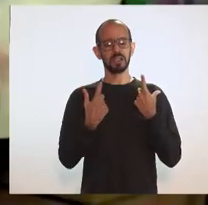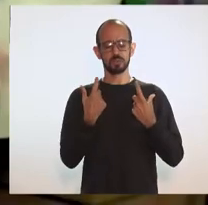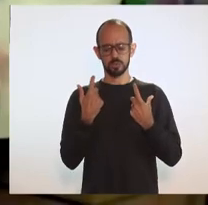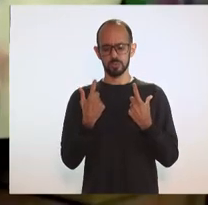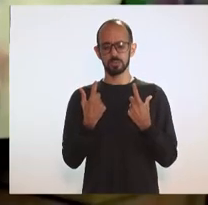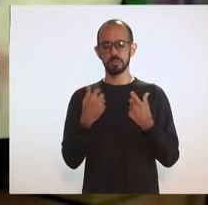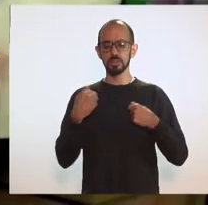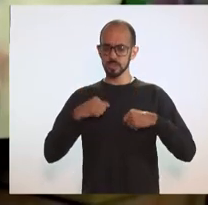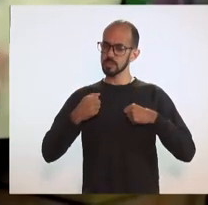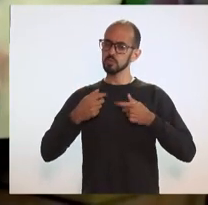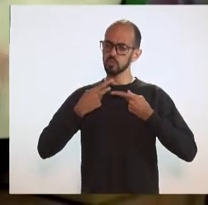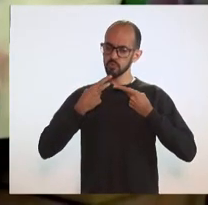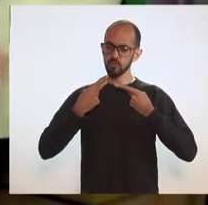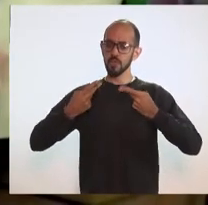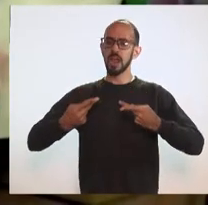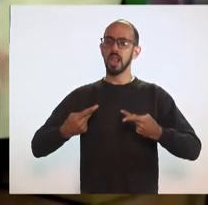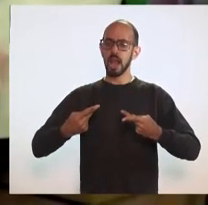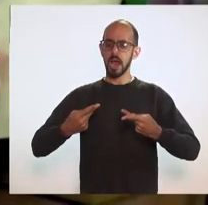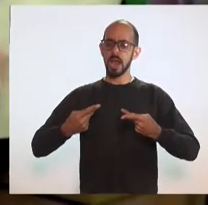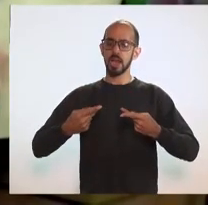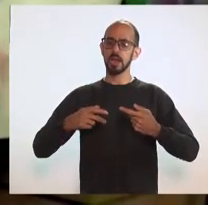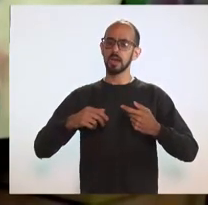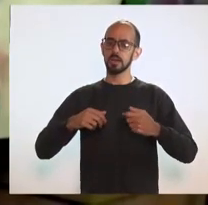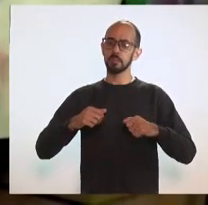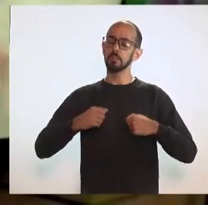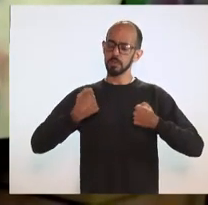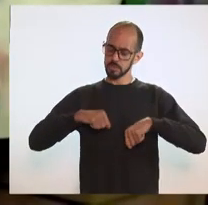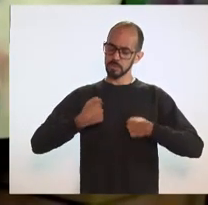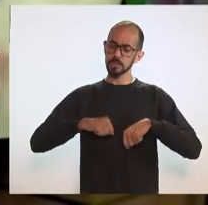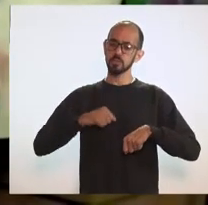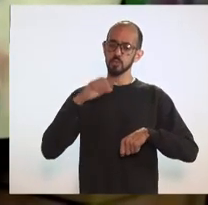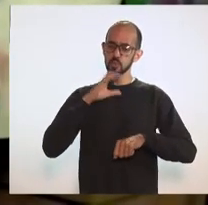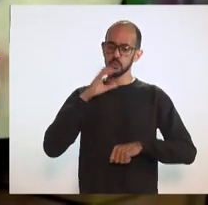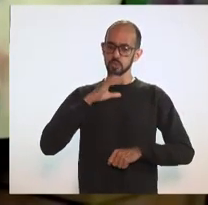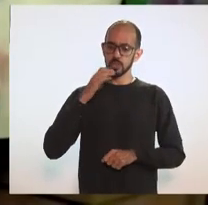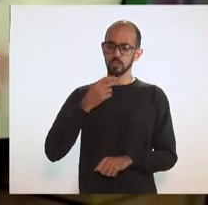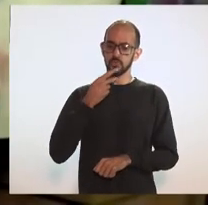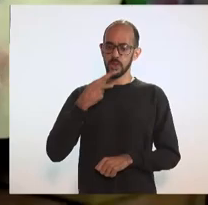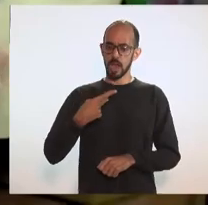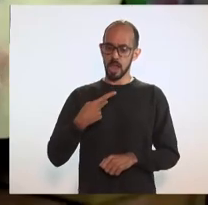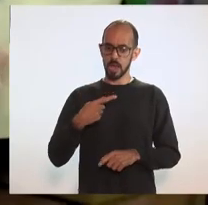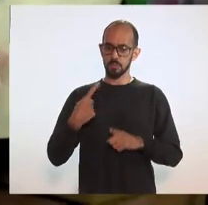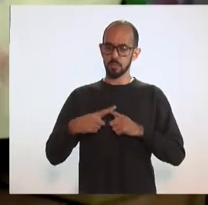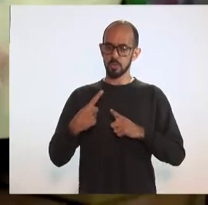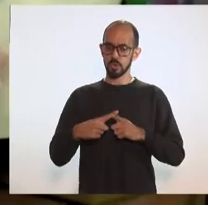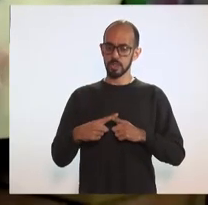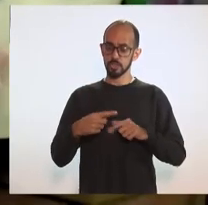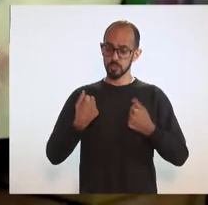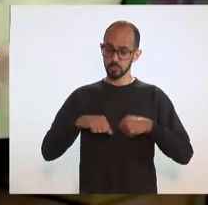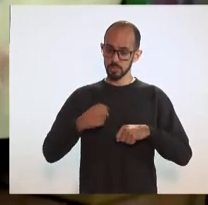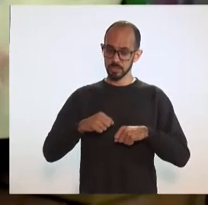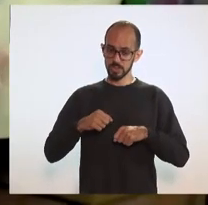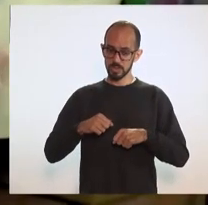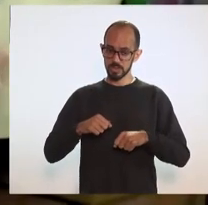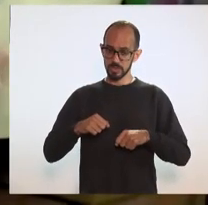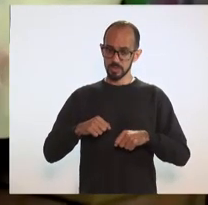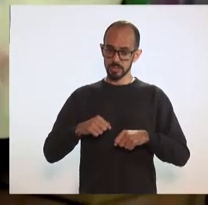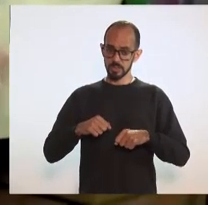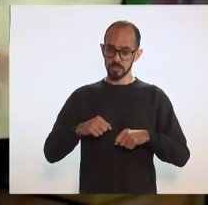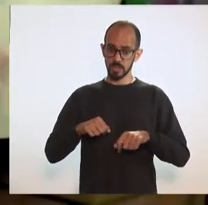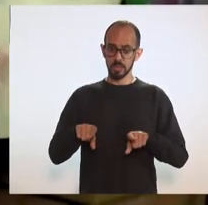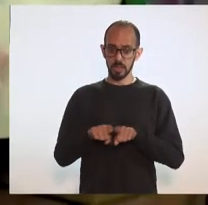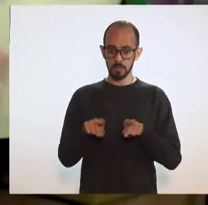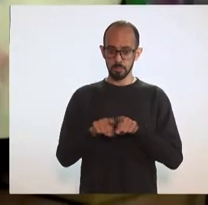falar sobre isso nós precisamos nos preocupar de falar sobre isso mas precisamos tomar providências mais